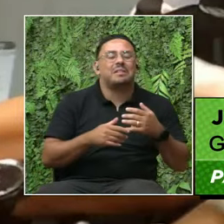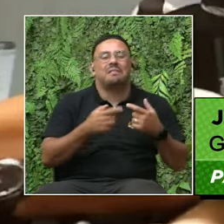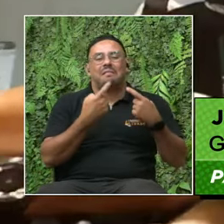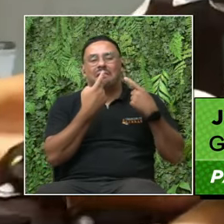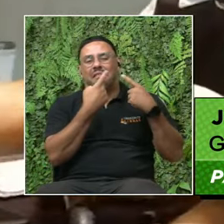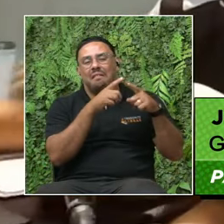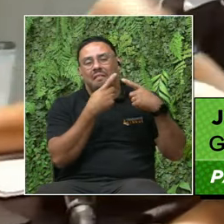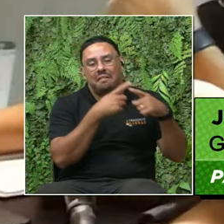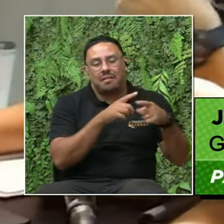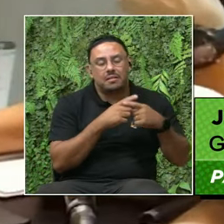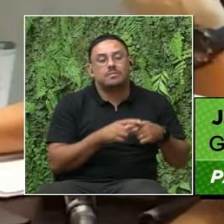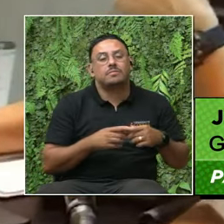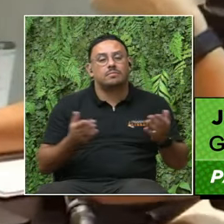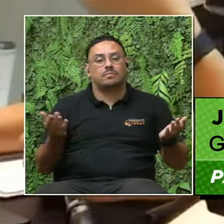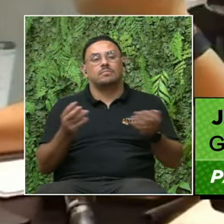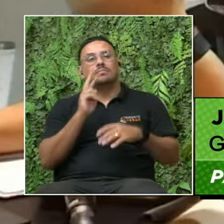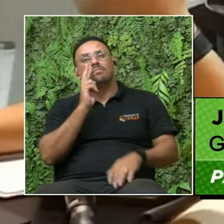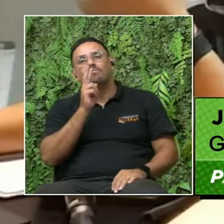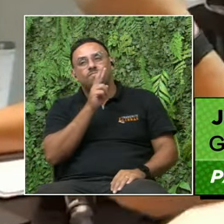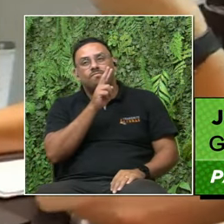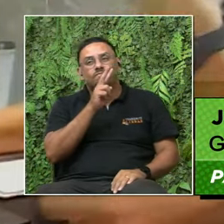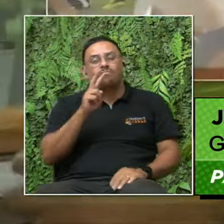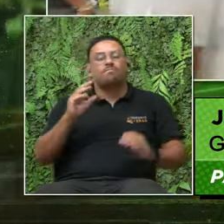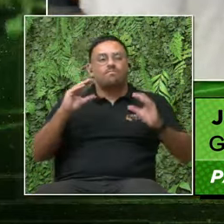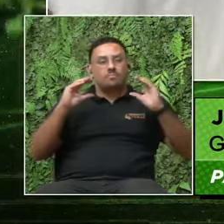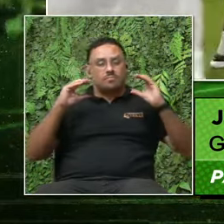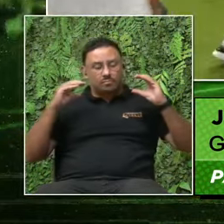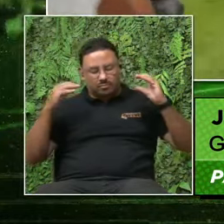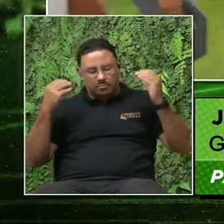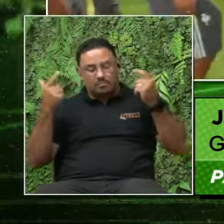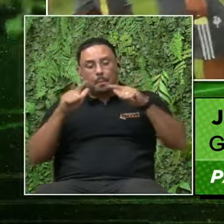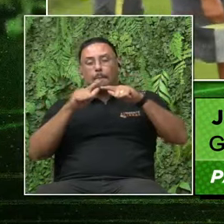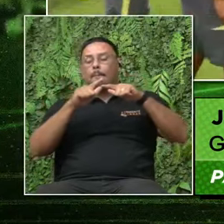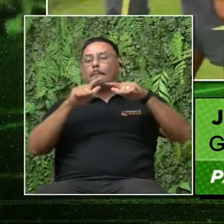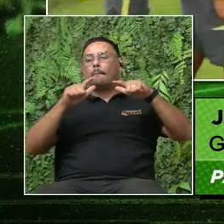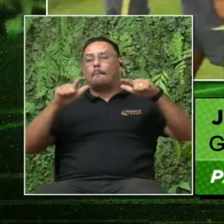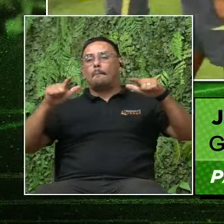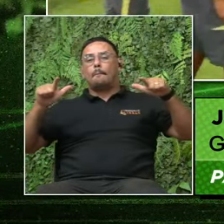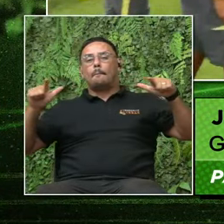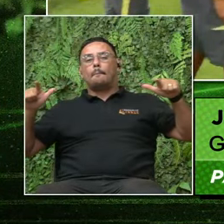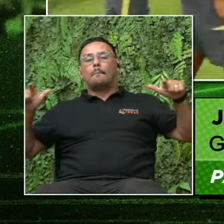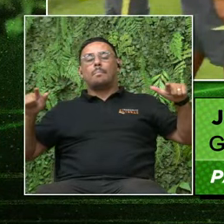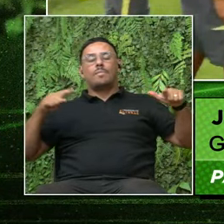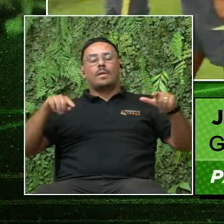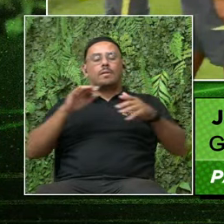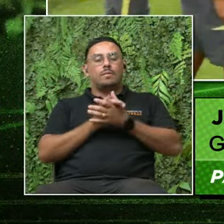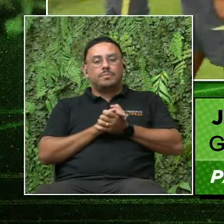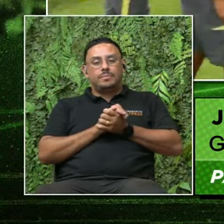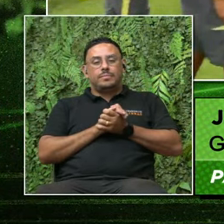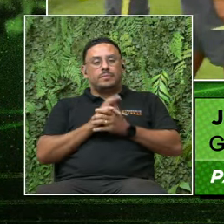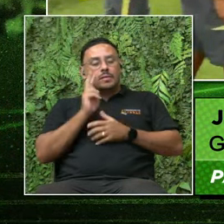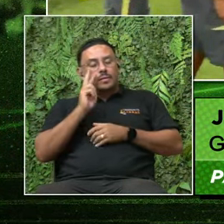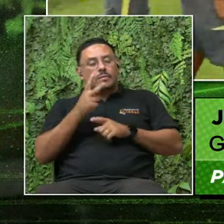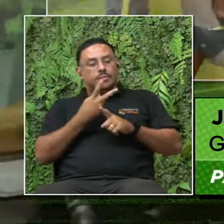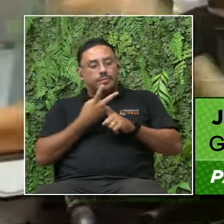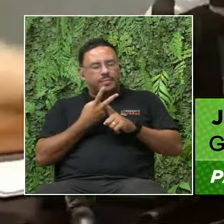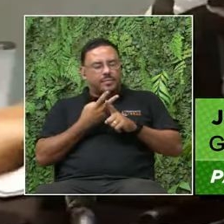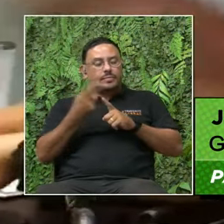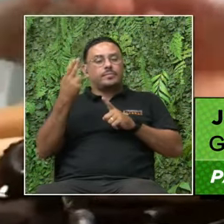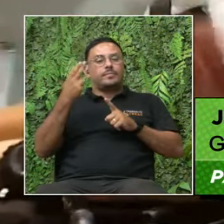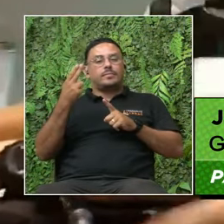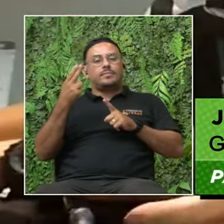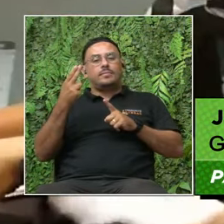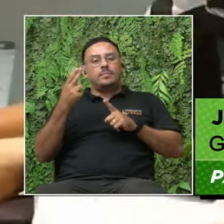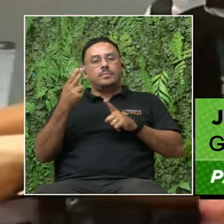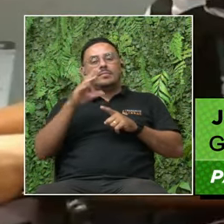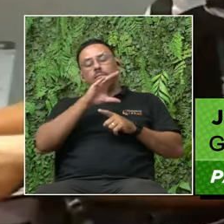alguma forma e agora olhando para esse estádio todo vazio gente nossa vitória comemor nosso título